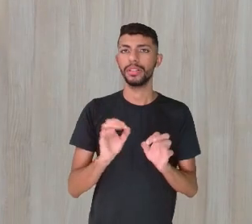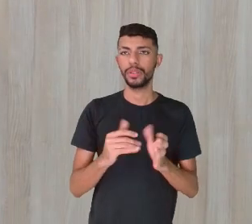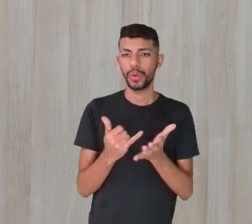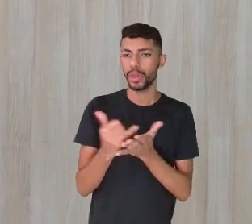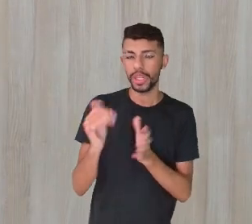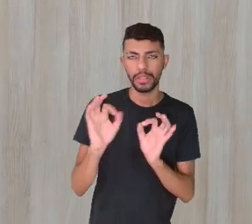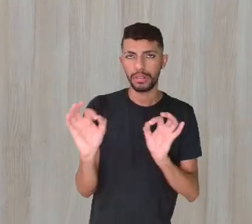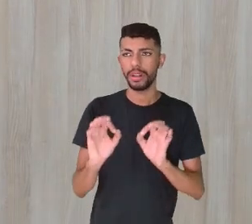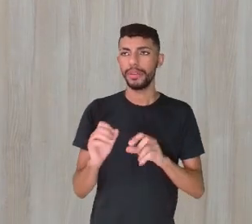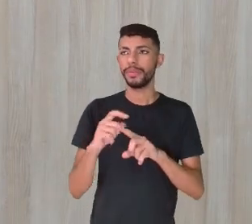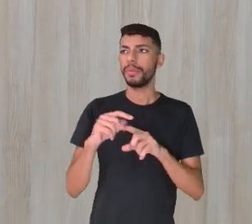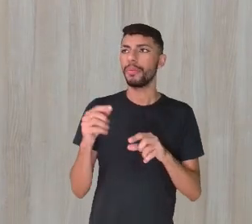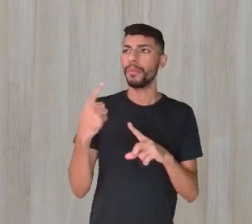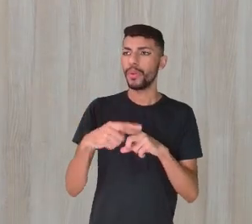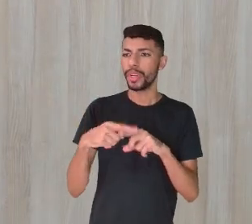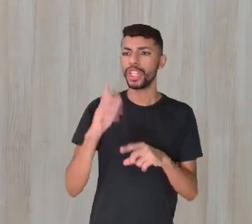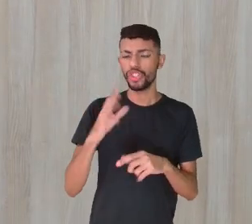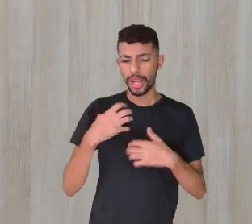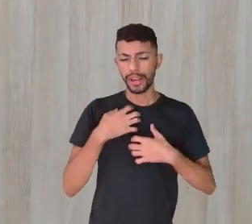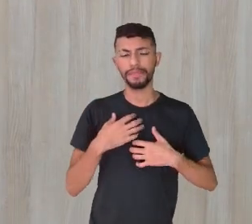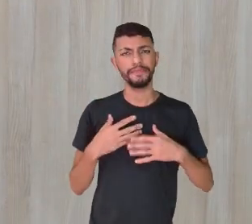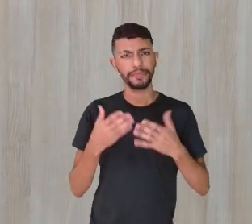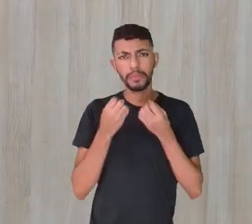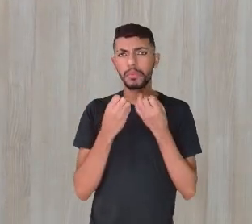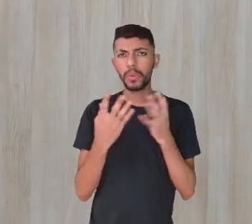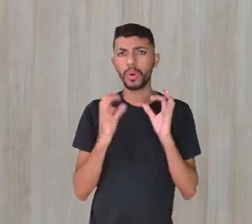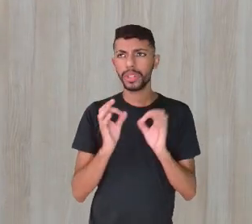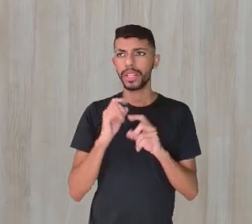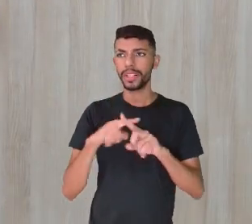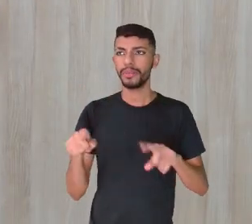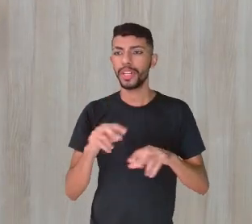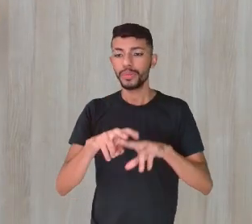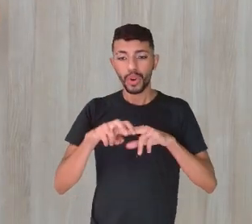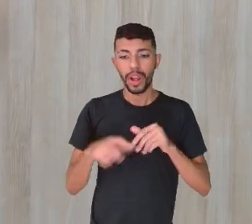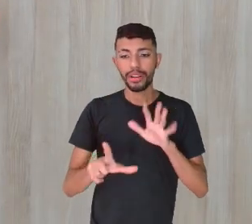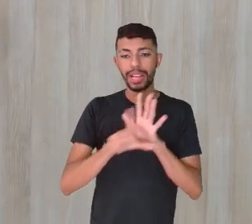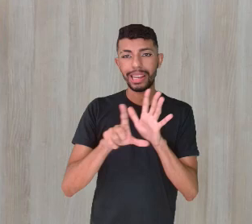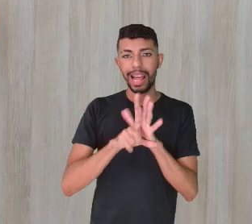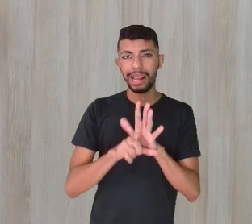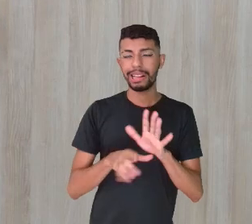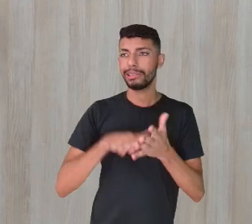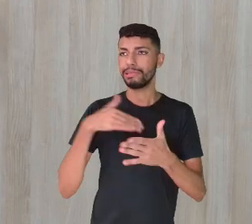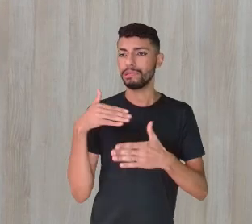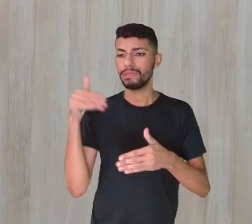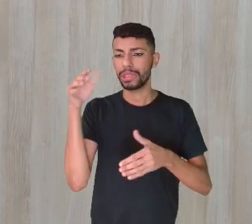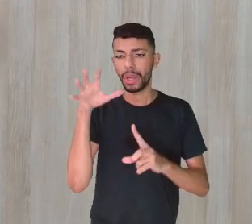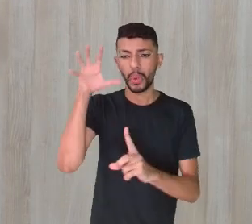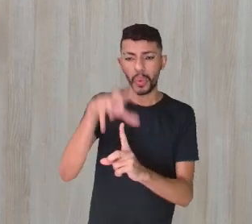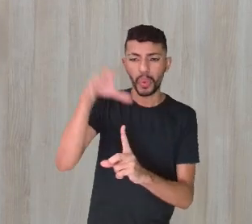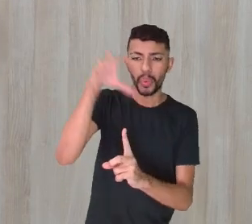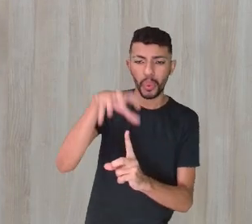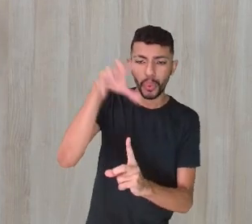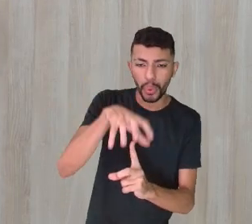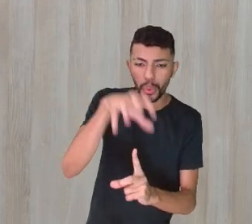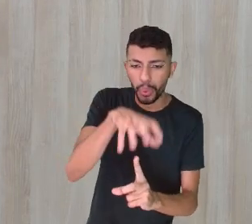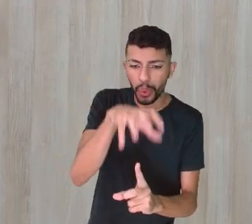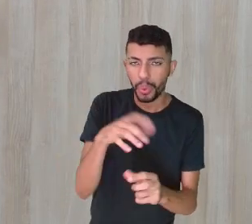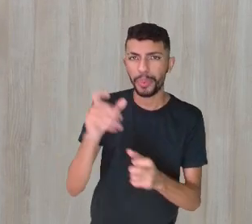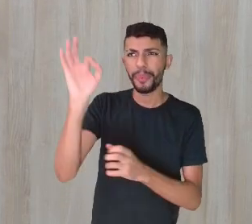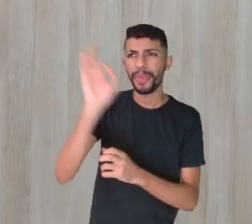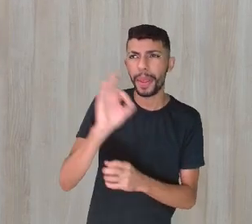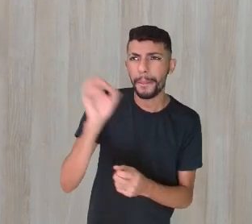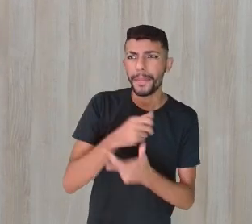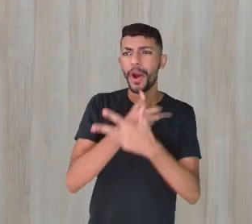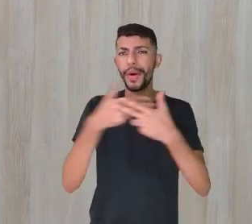eles estava confortável, mas começam essas leis, começam essas imposições, né, de imposto,